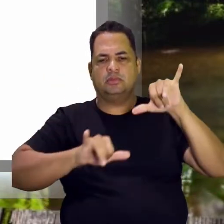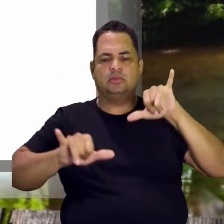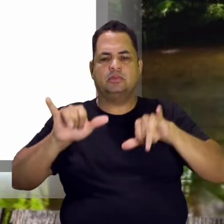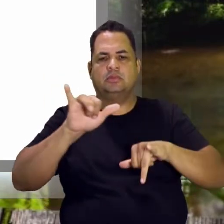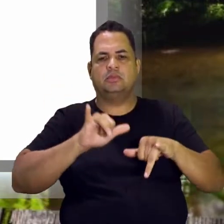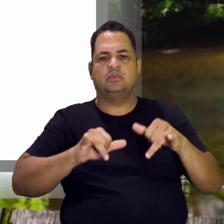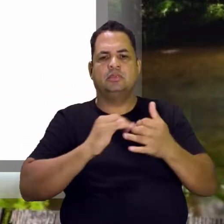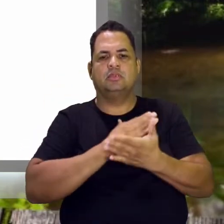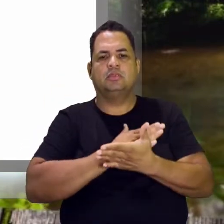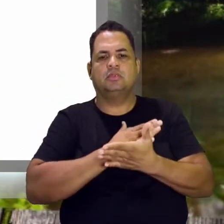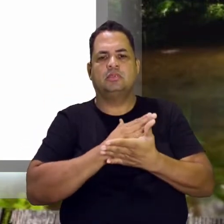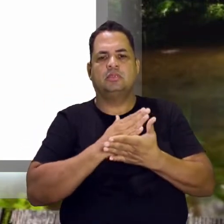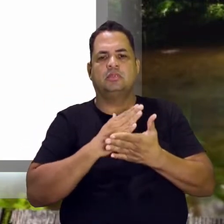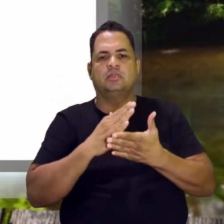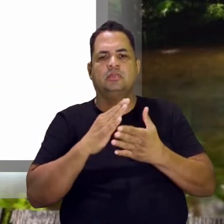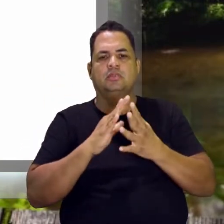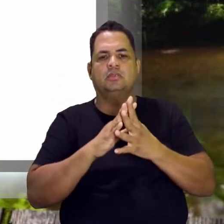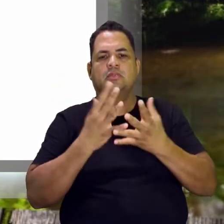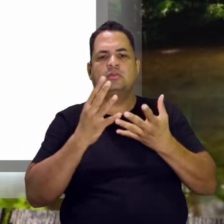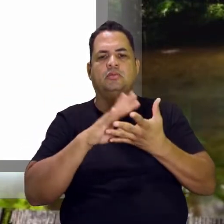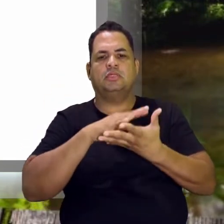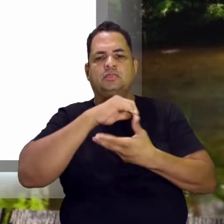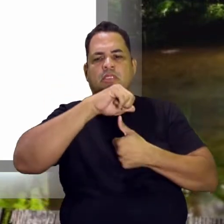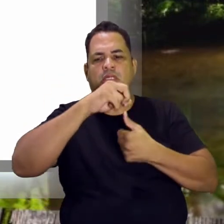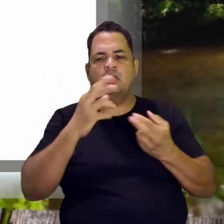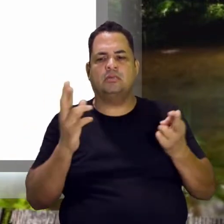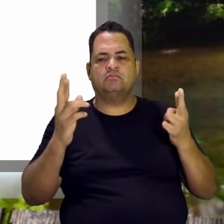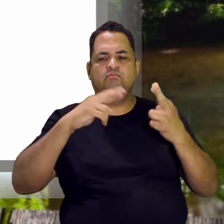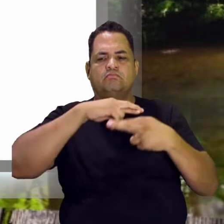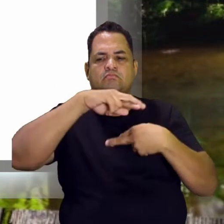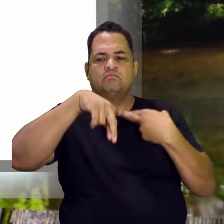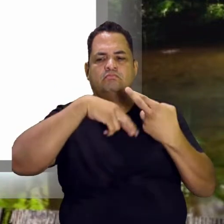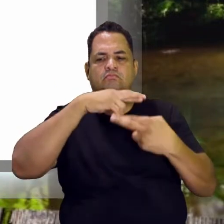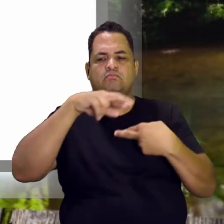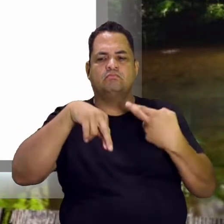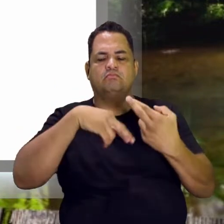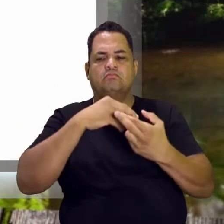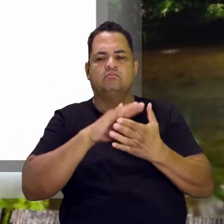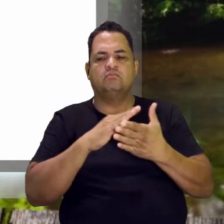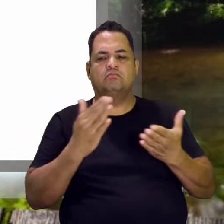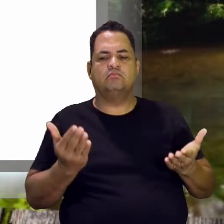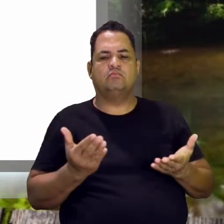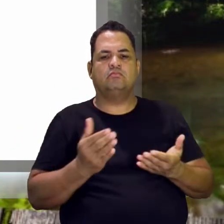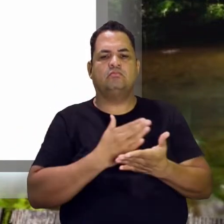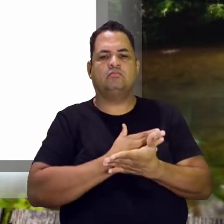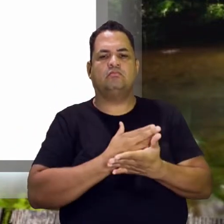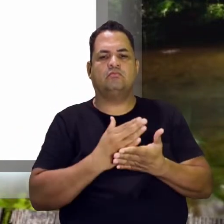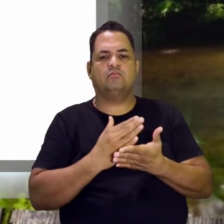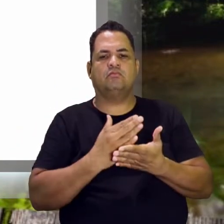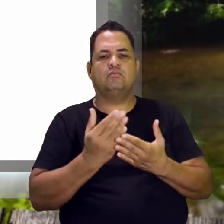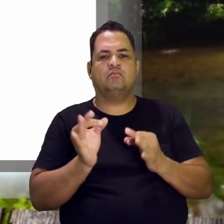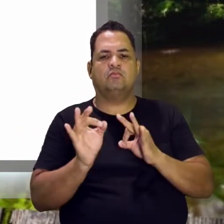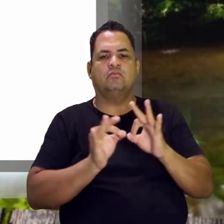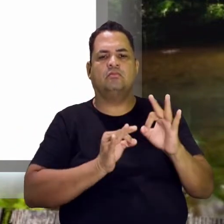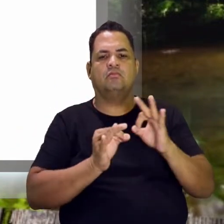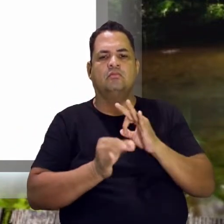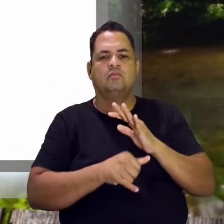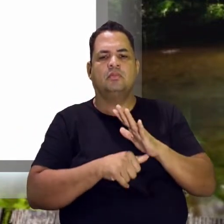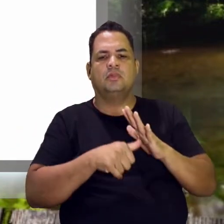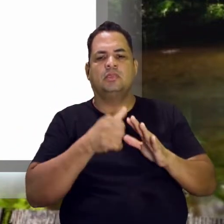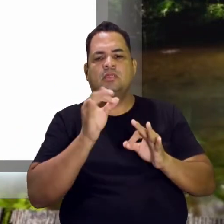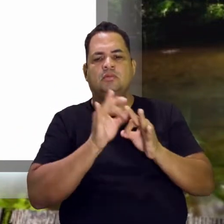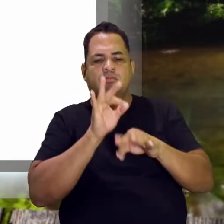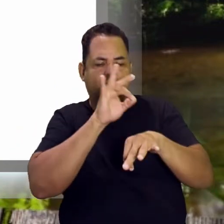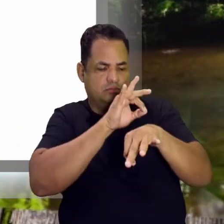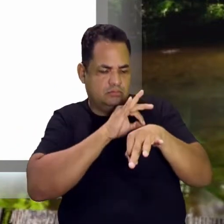acabaram começando a se reagir uma com a outra e aí começaram a se formar as pequenas